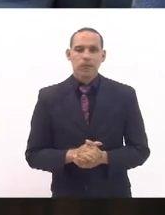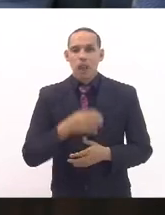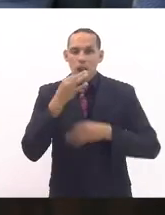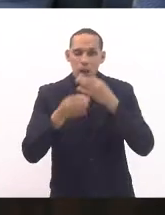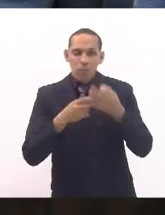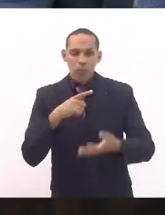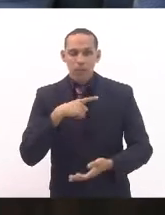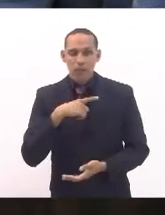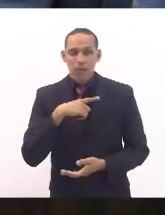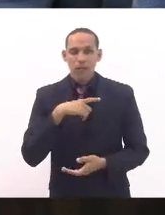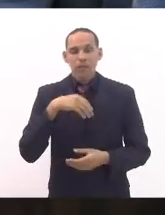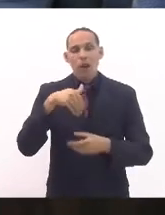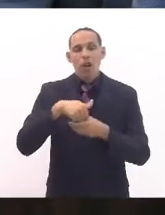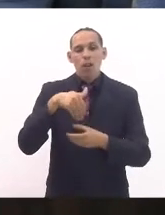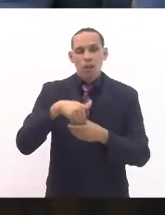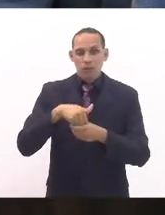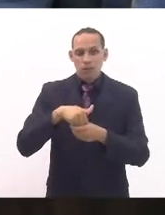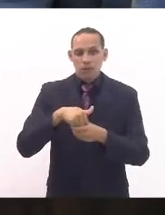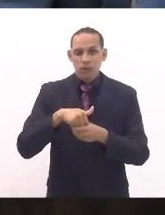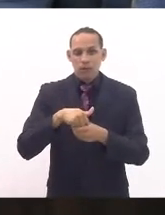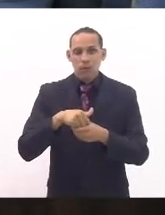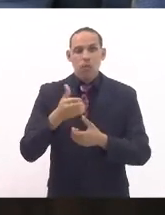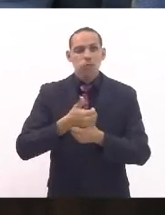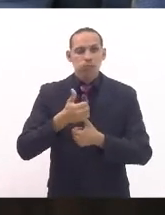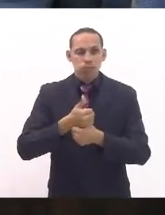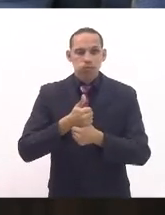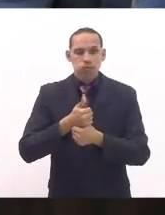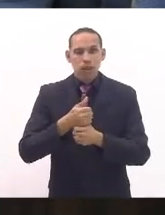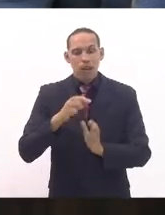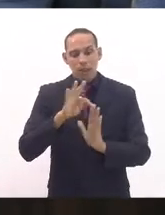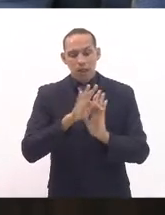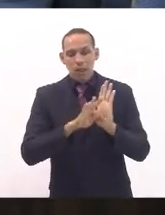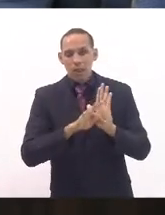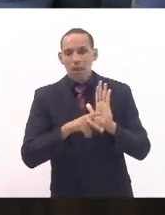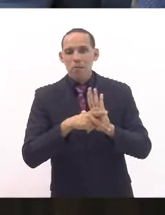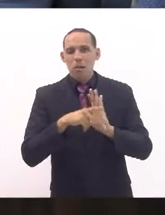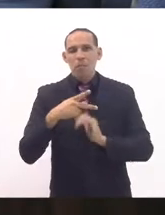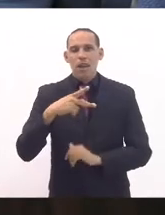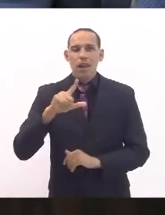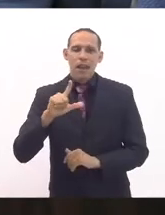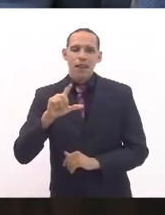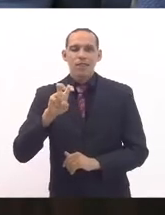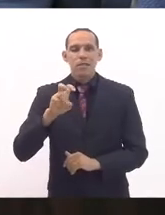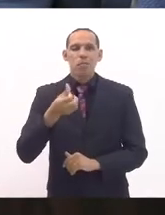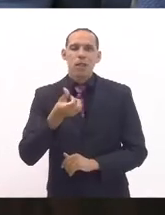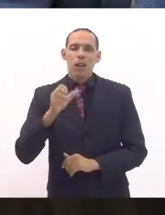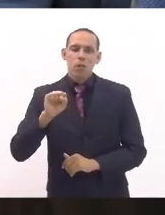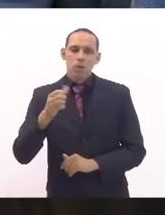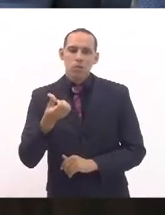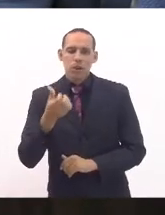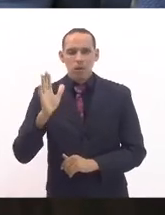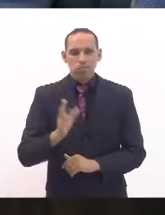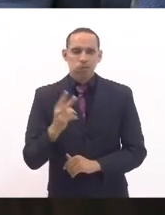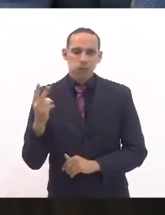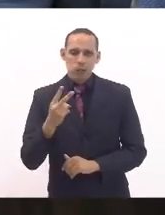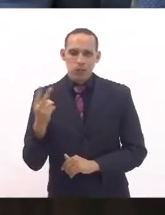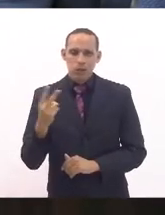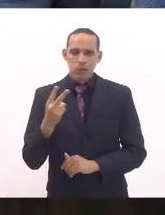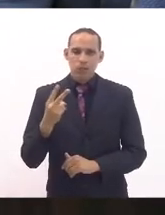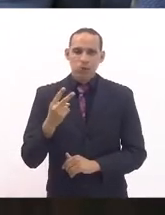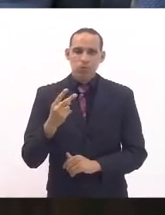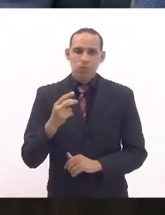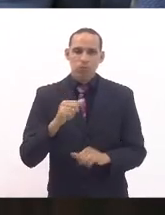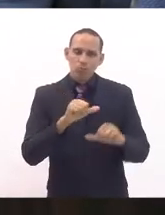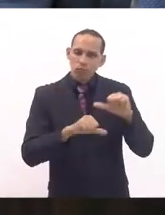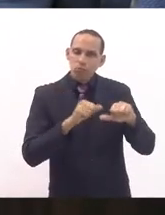pareceres emitidos em votação substitutivo com forma de redação do PL 5686 de 22, com a